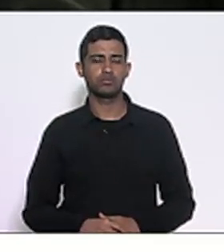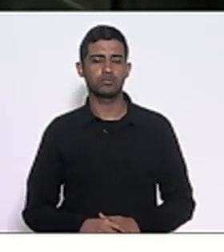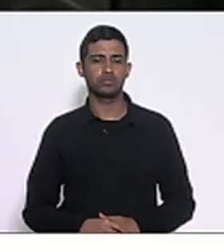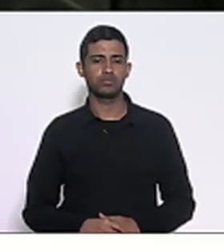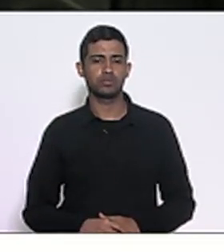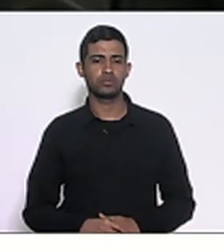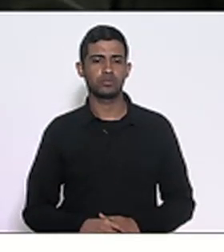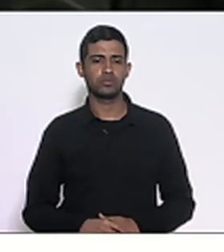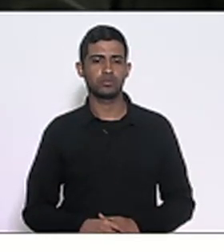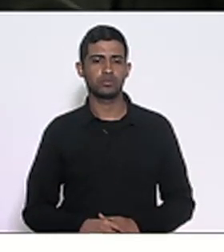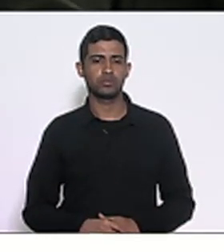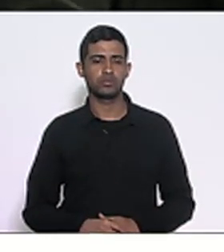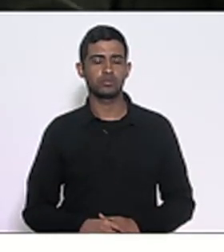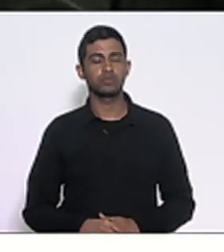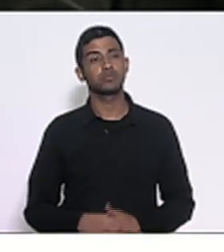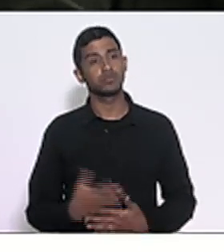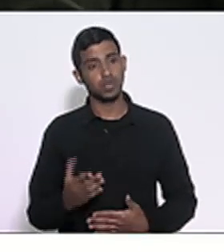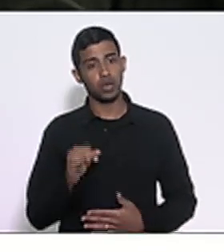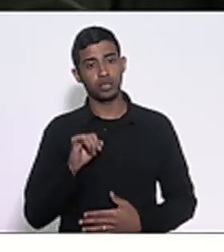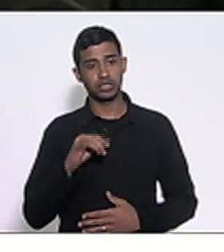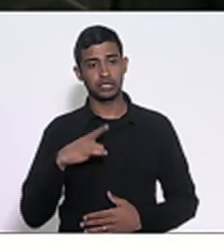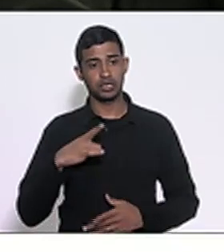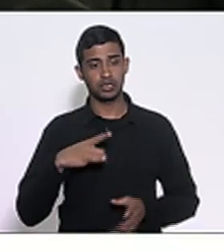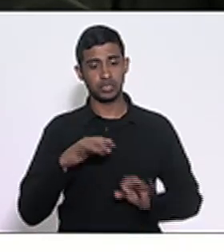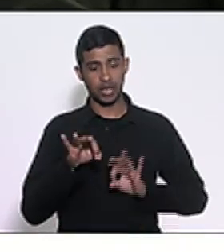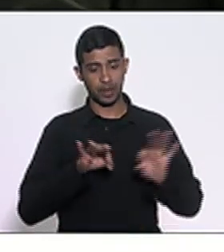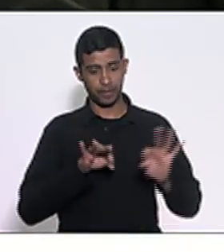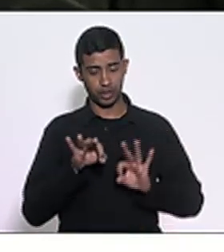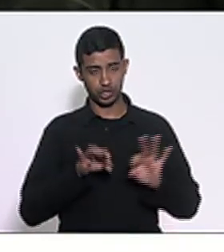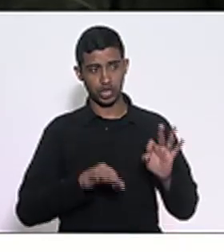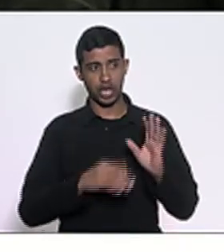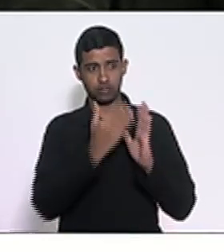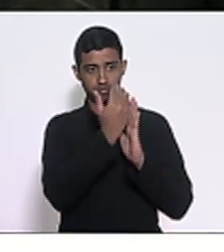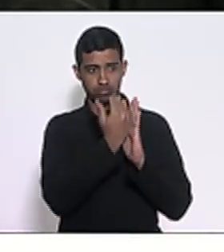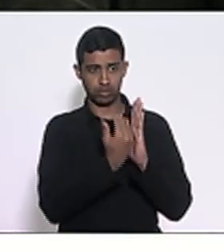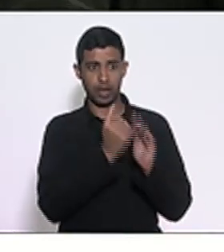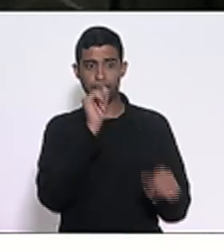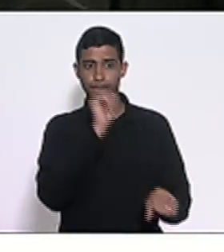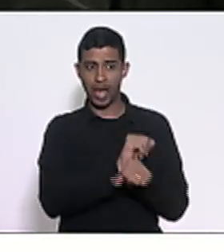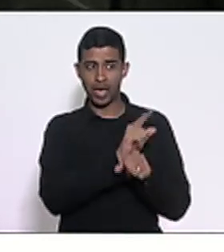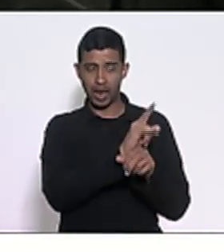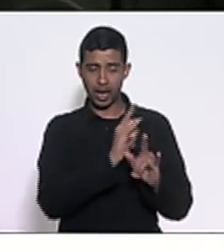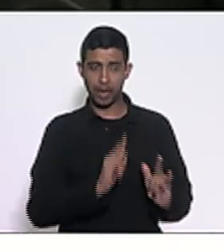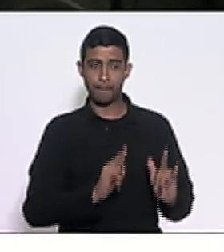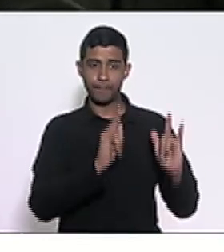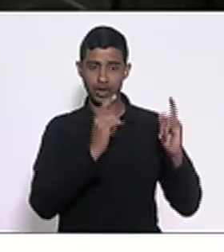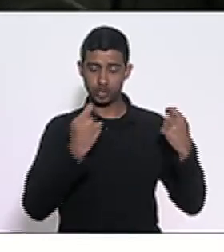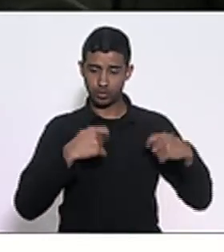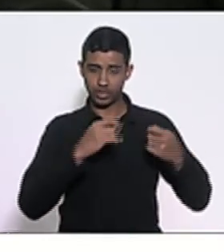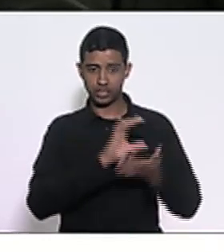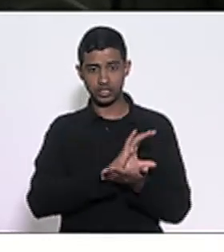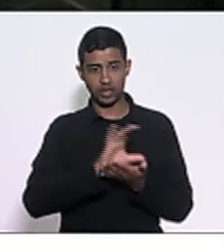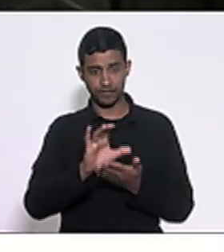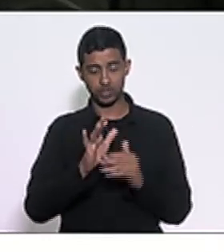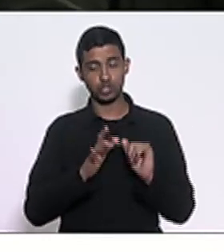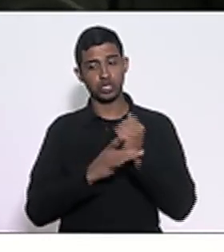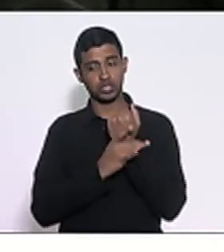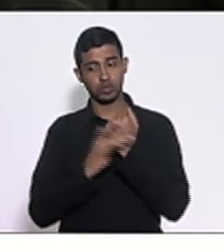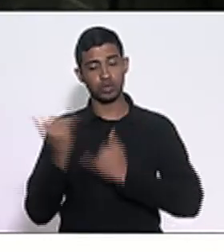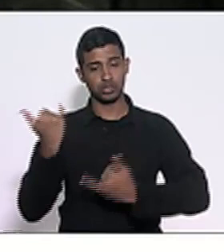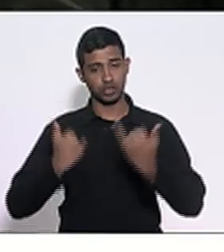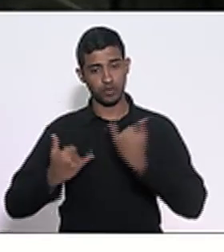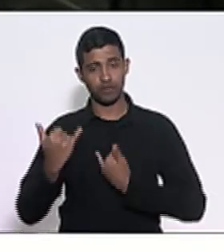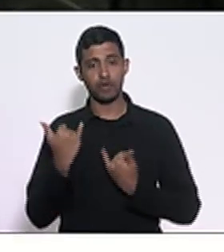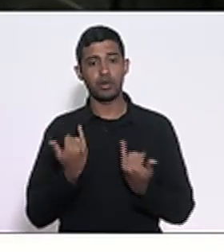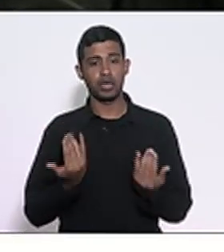enquanto tem o projeto de desativar o mainframe, que se invista na segurança de informação